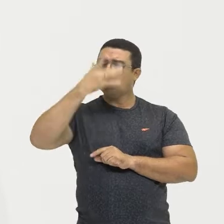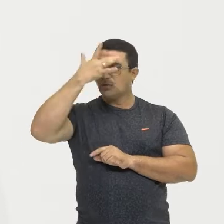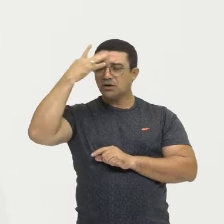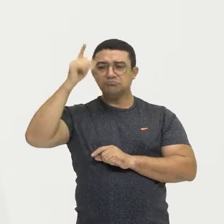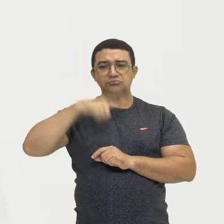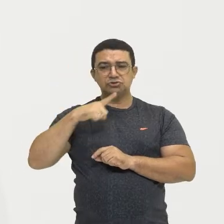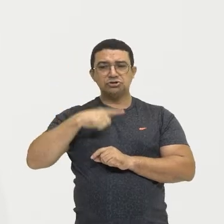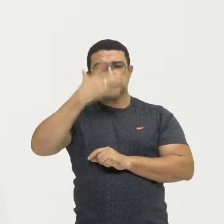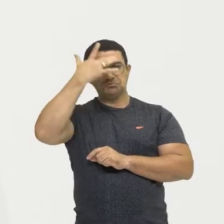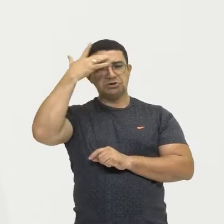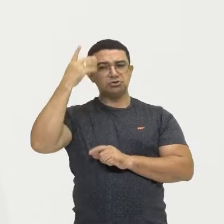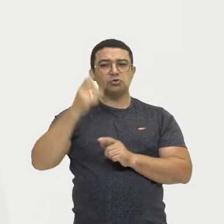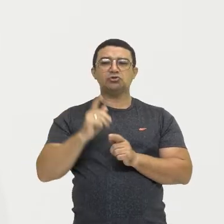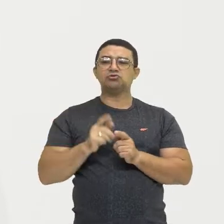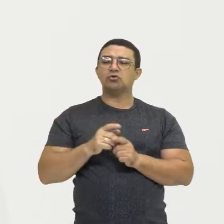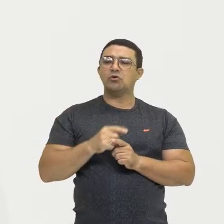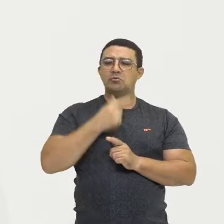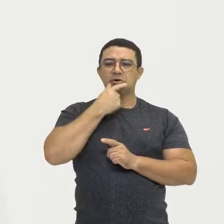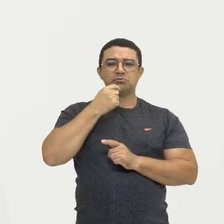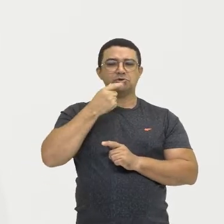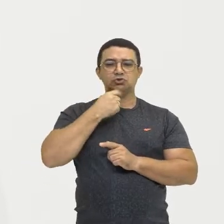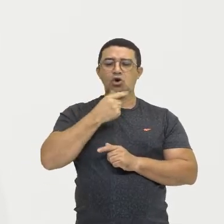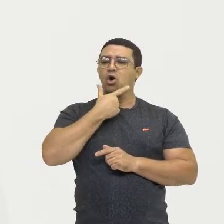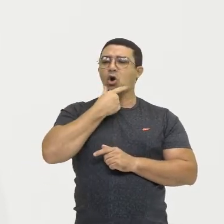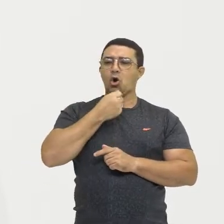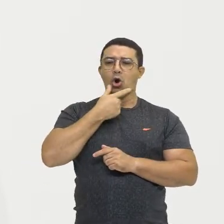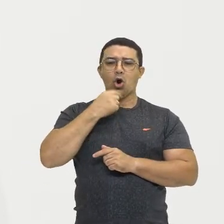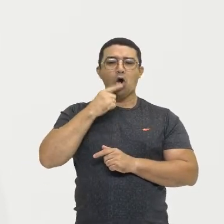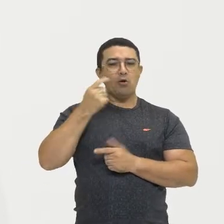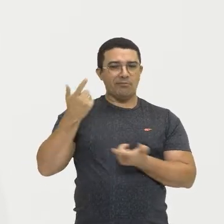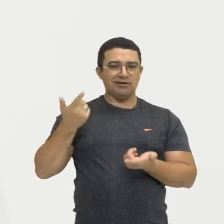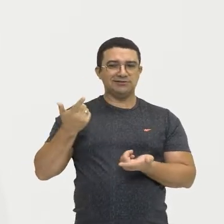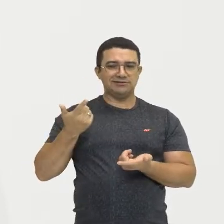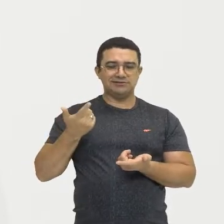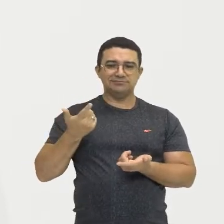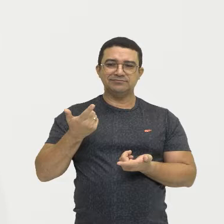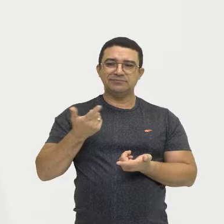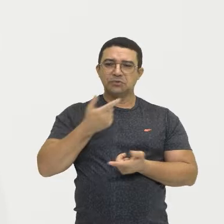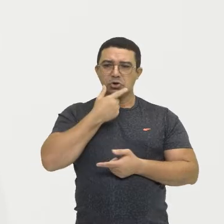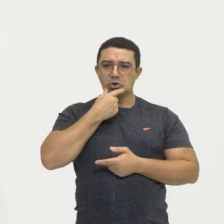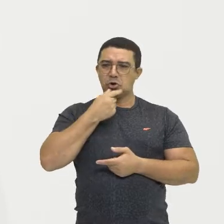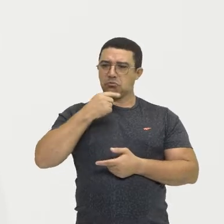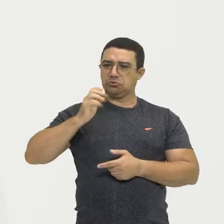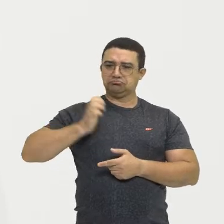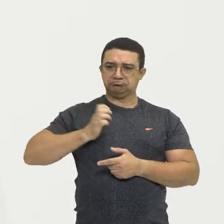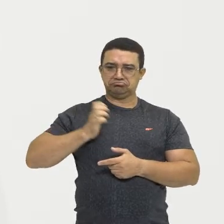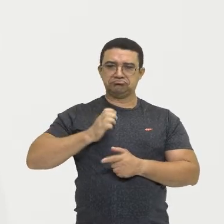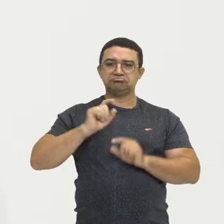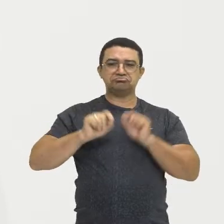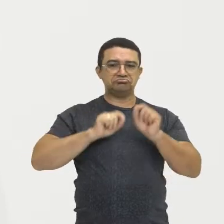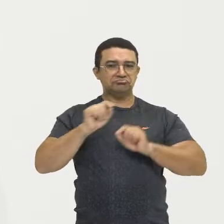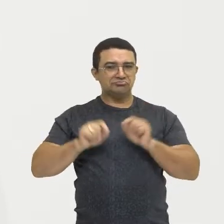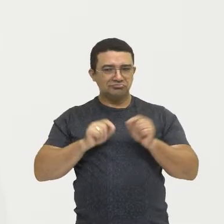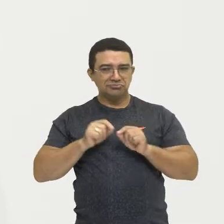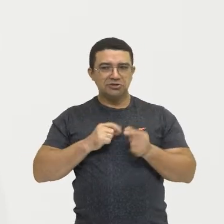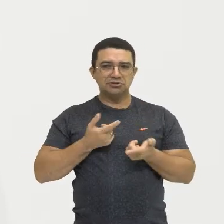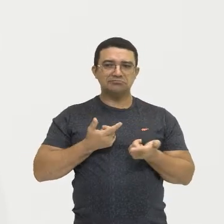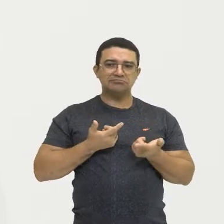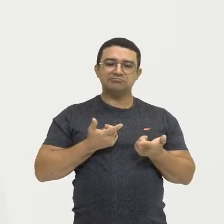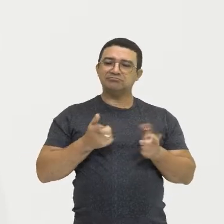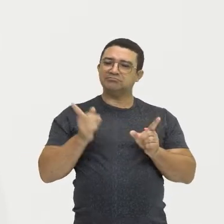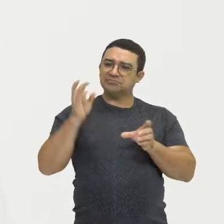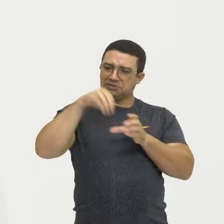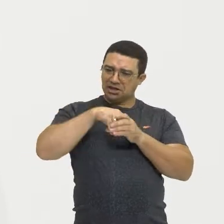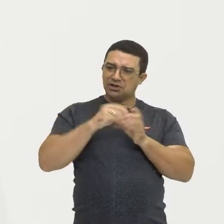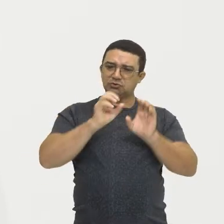os cavalheiros, aqueles homens que não eram servos, né? Que estavam ali fazendo parte